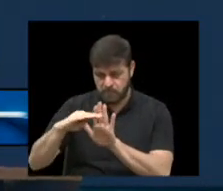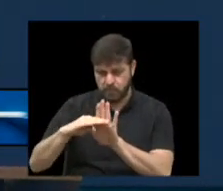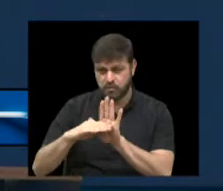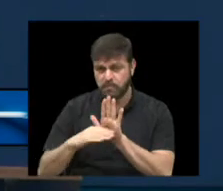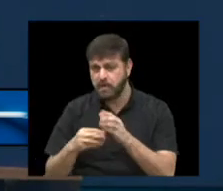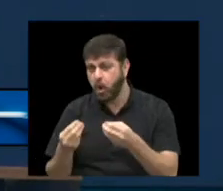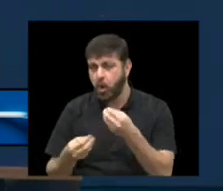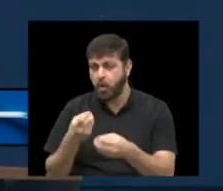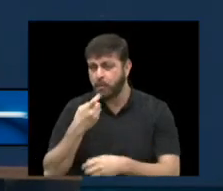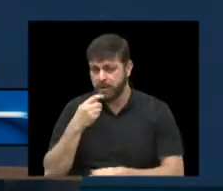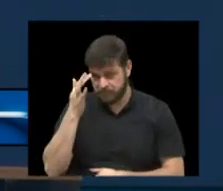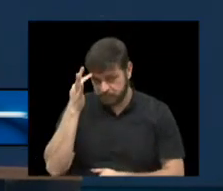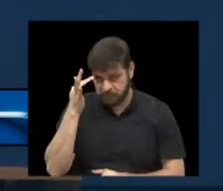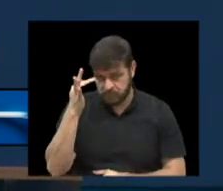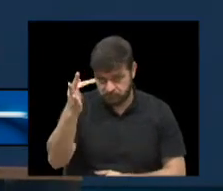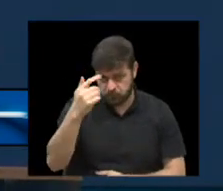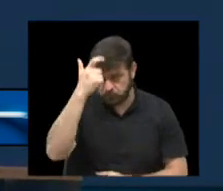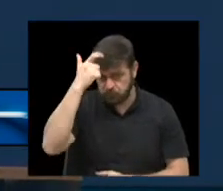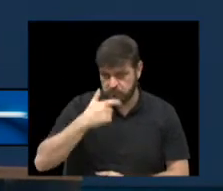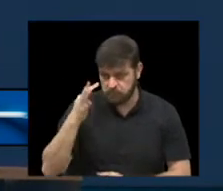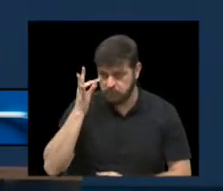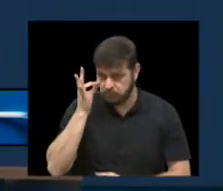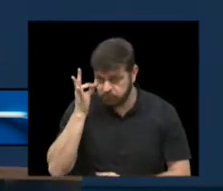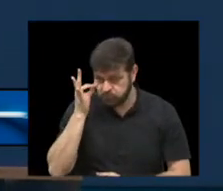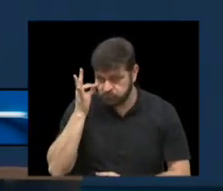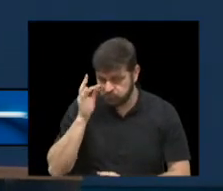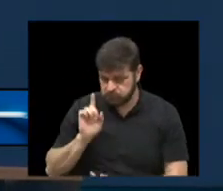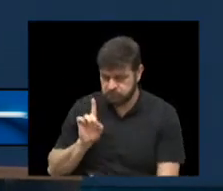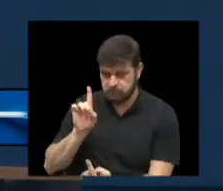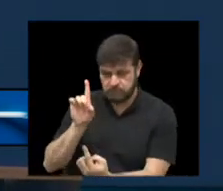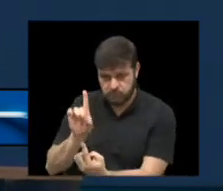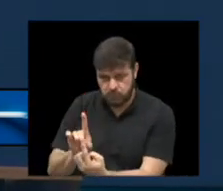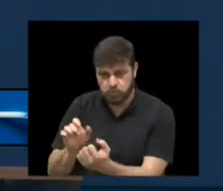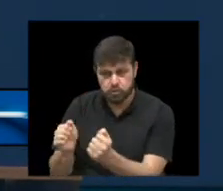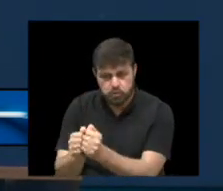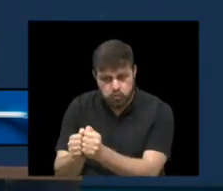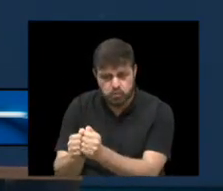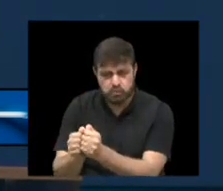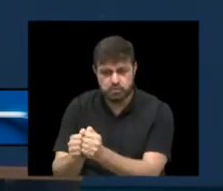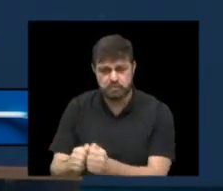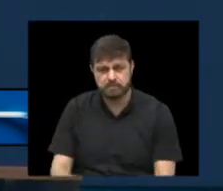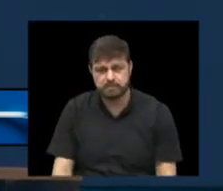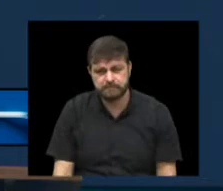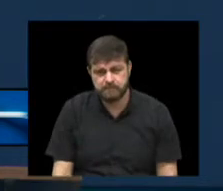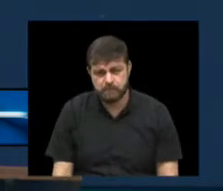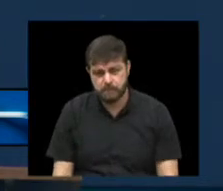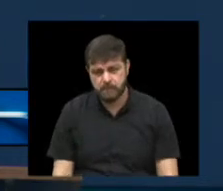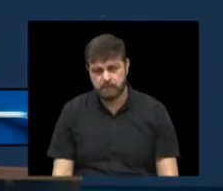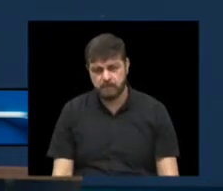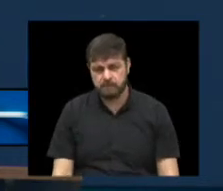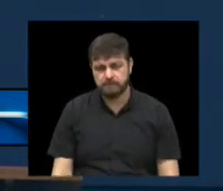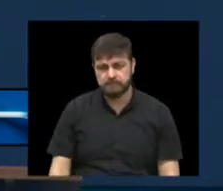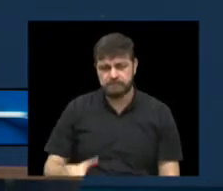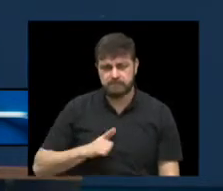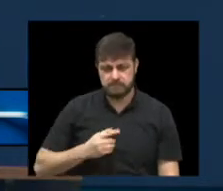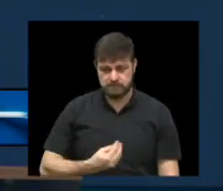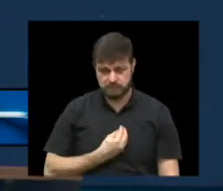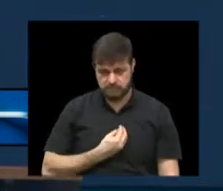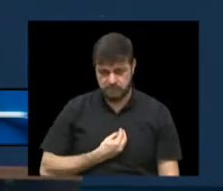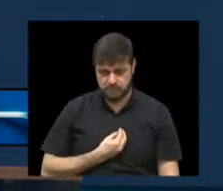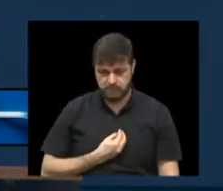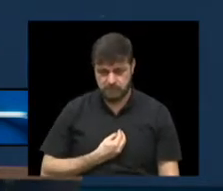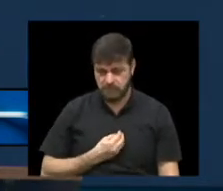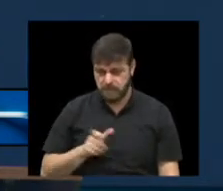tenho acompanhado de perto, e na pessoa do diretor do Colégio